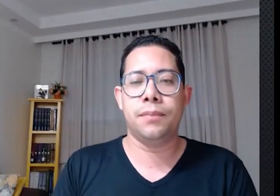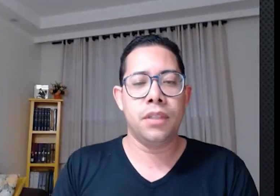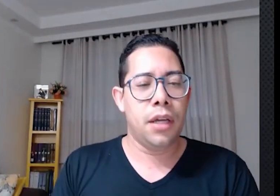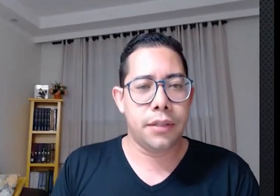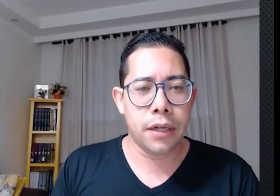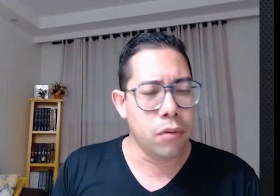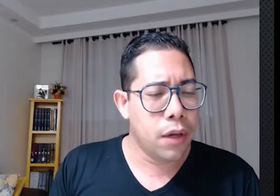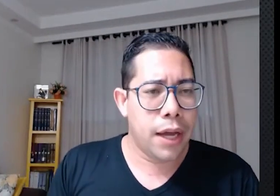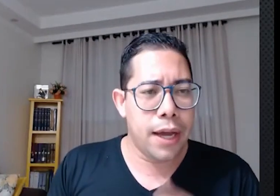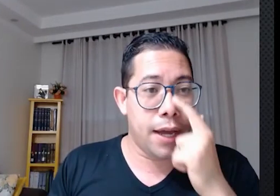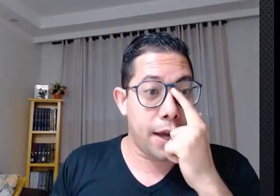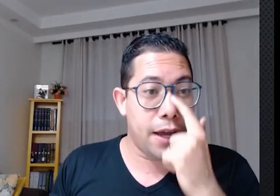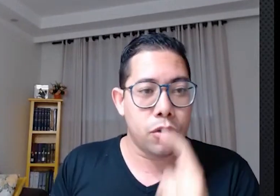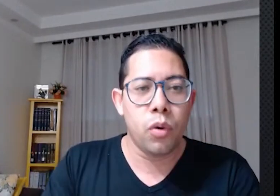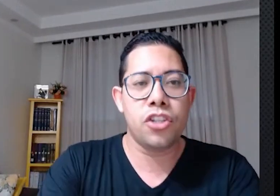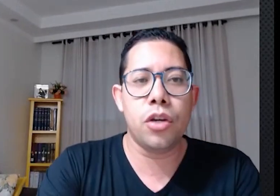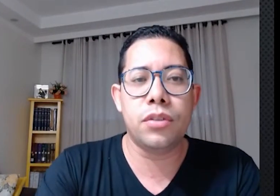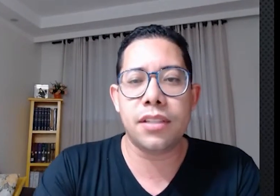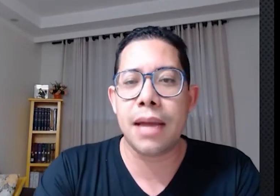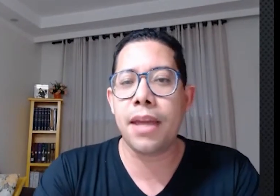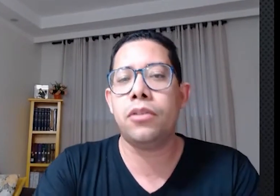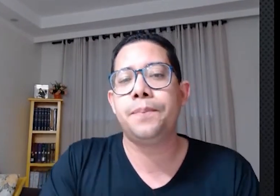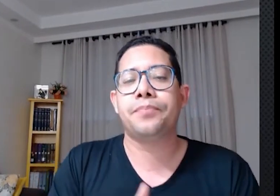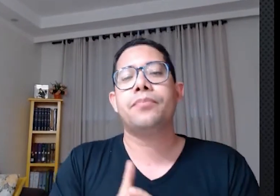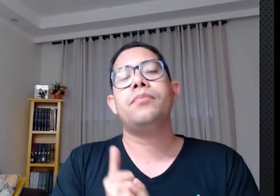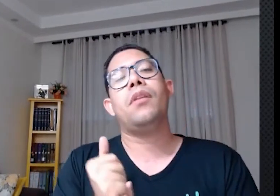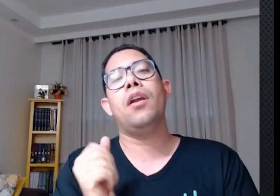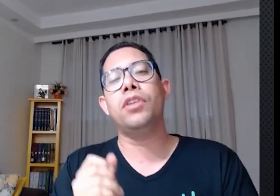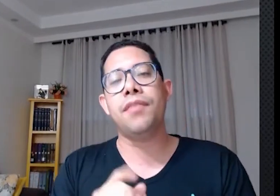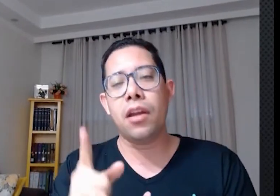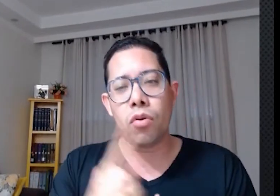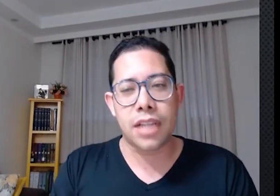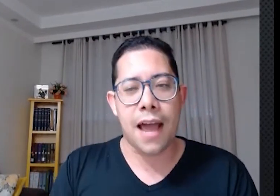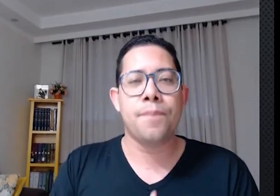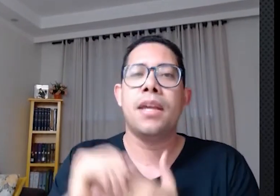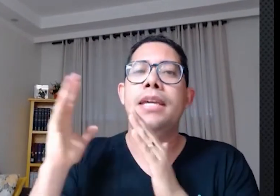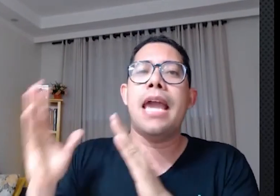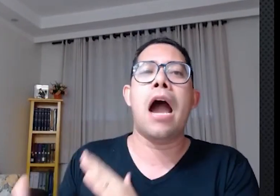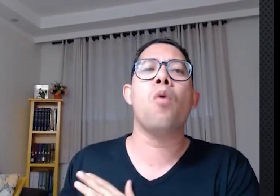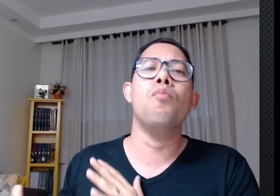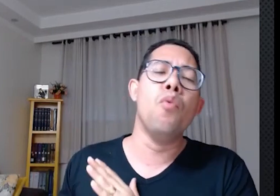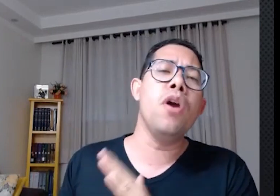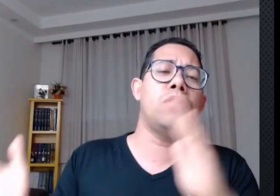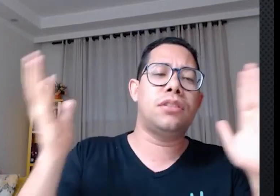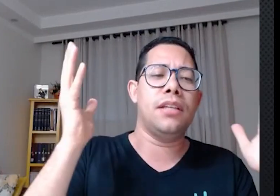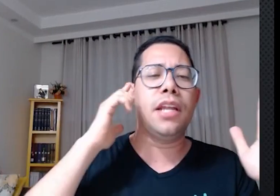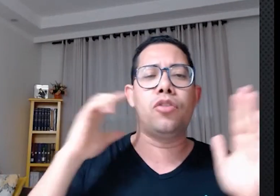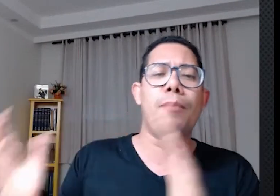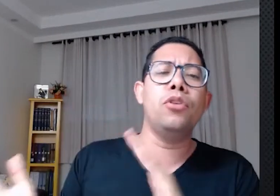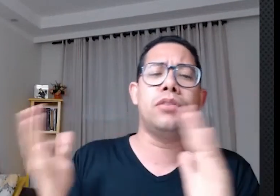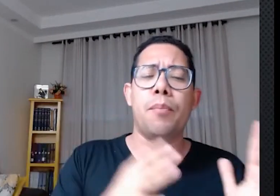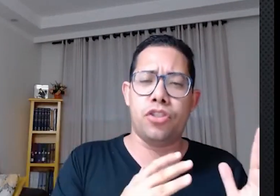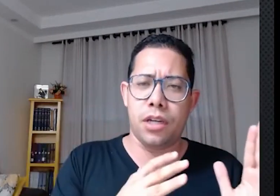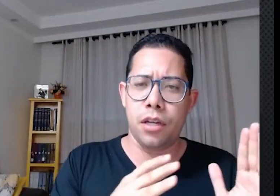reflexões. Então, no Antigo Testamento, você vai encontrar que é algo muito